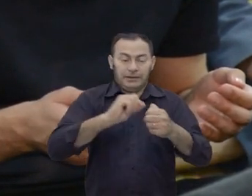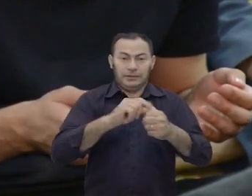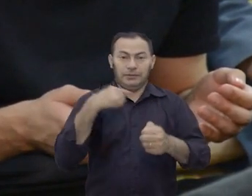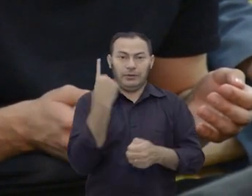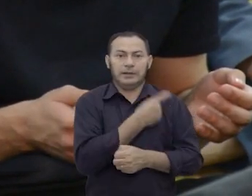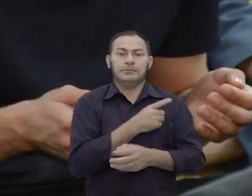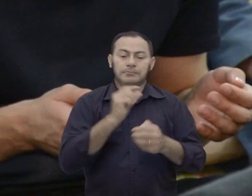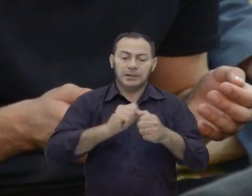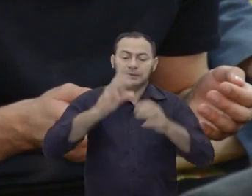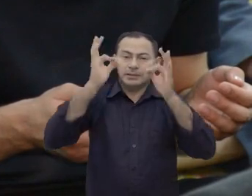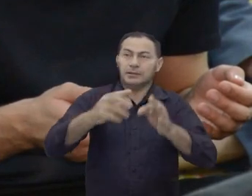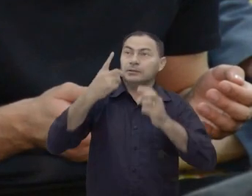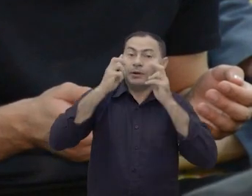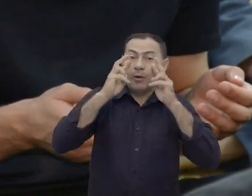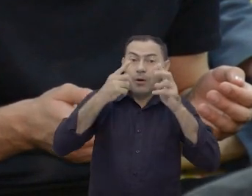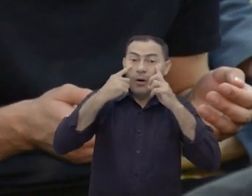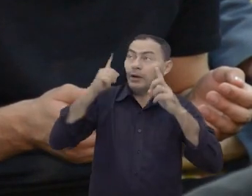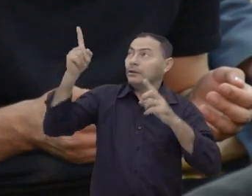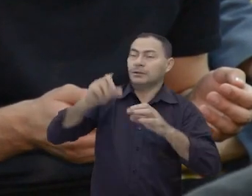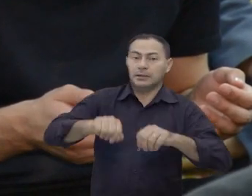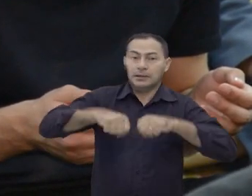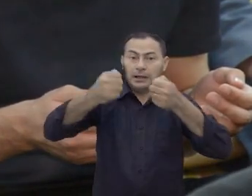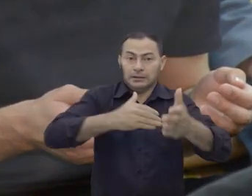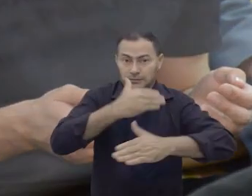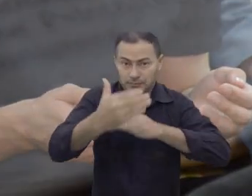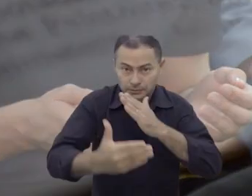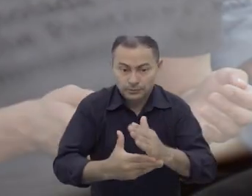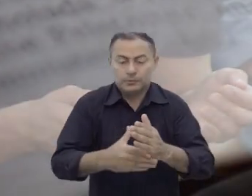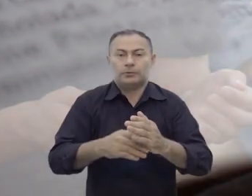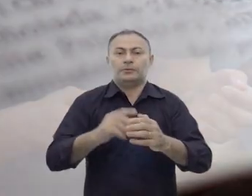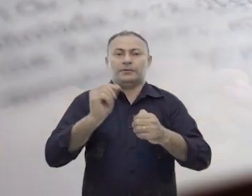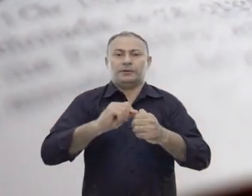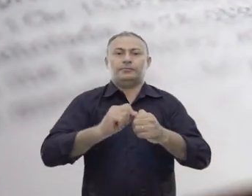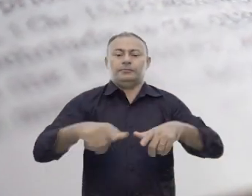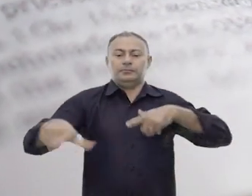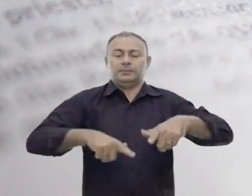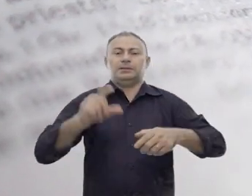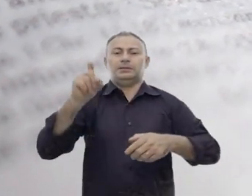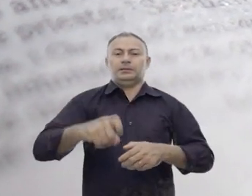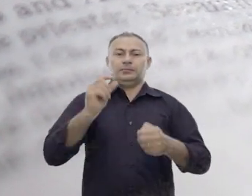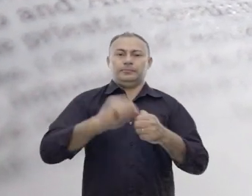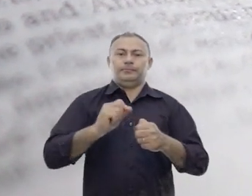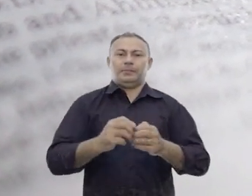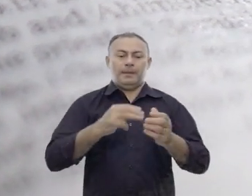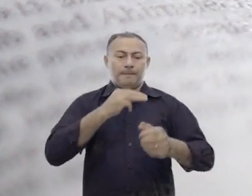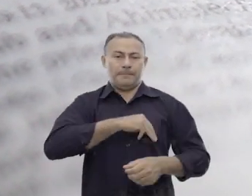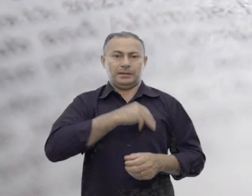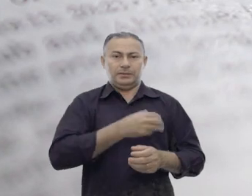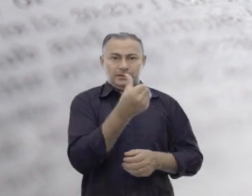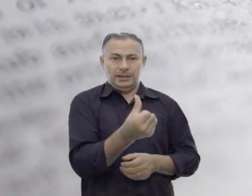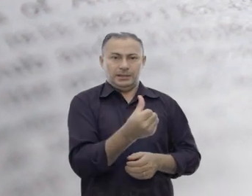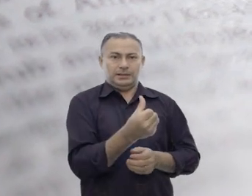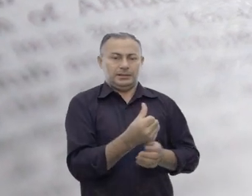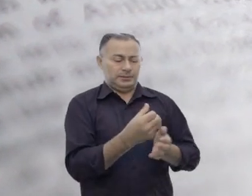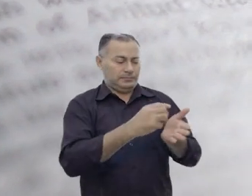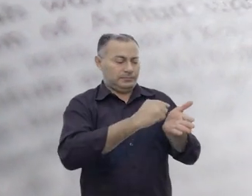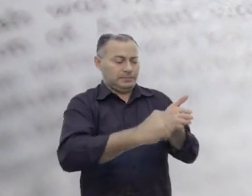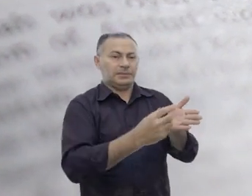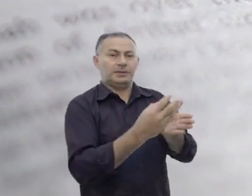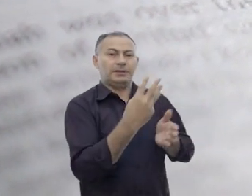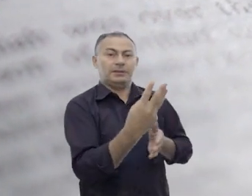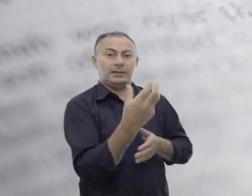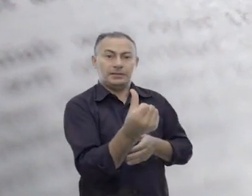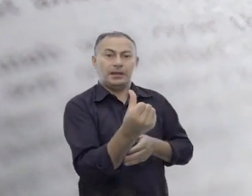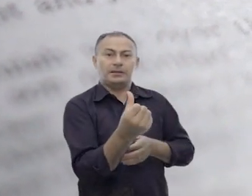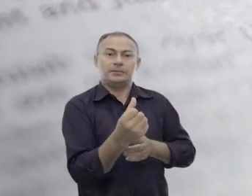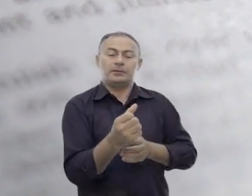que façamos e fazemos o que é certo aos seus olhos, Ele dá tudo o que precisamos para que o trabalho seja realizado. Mateus 6,33 tem